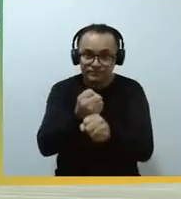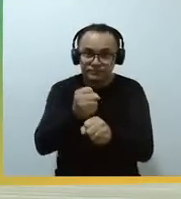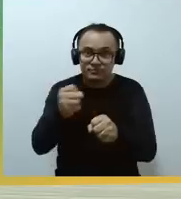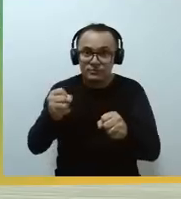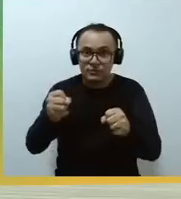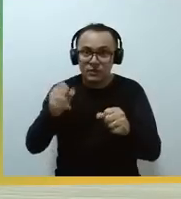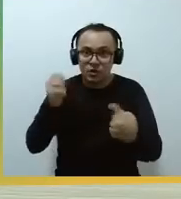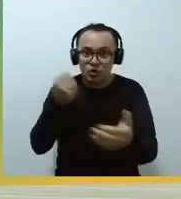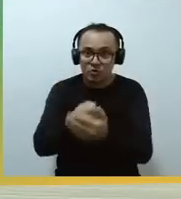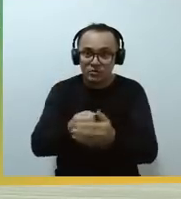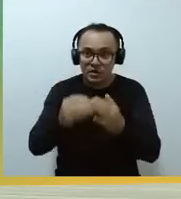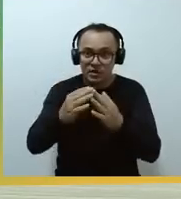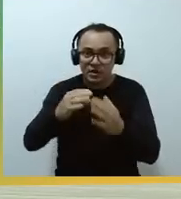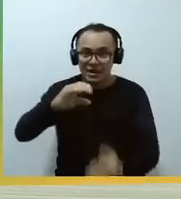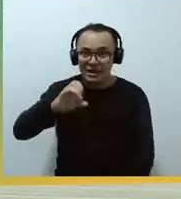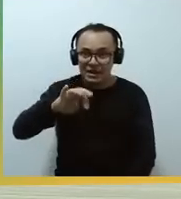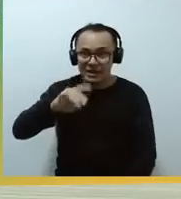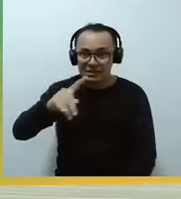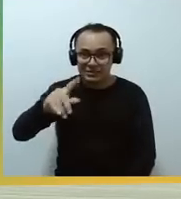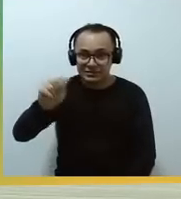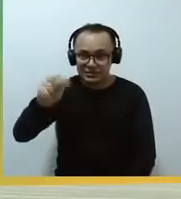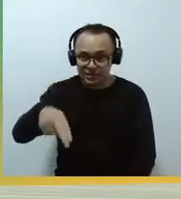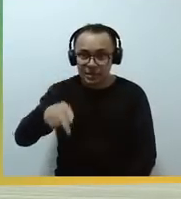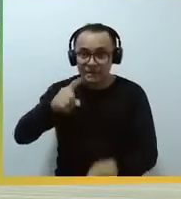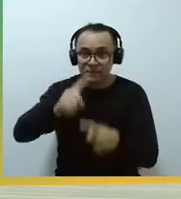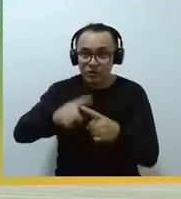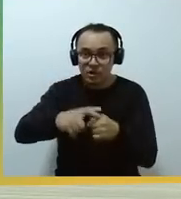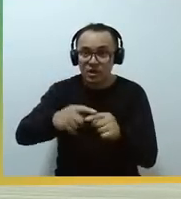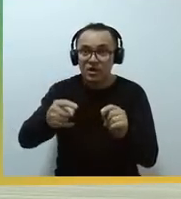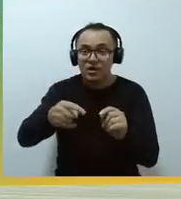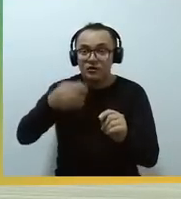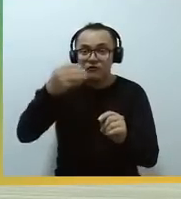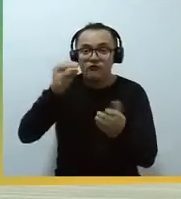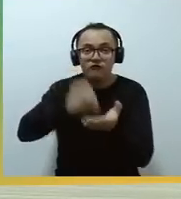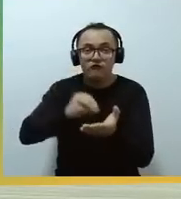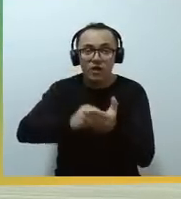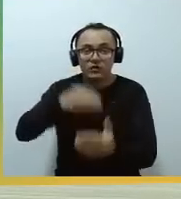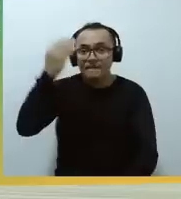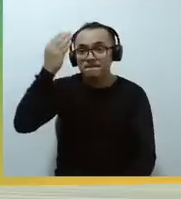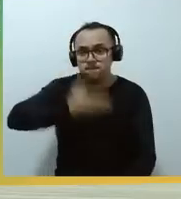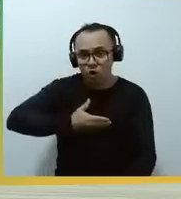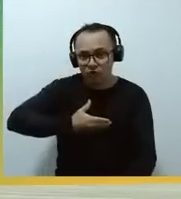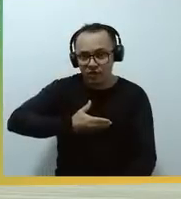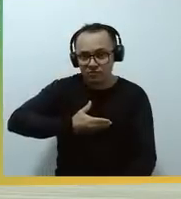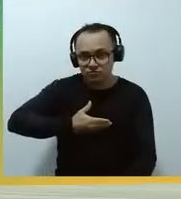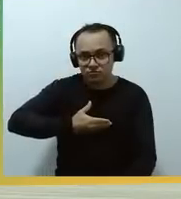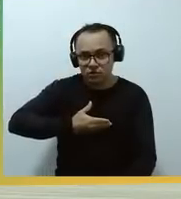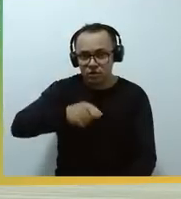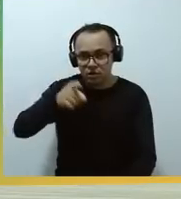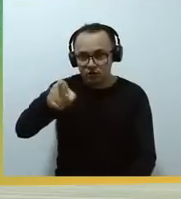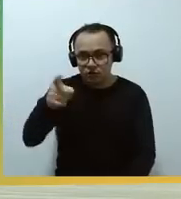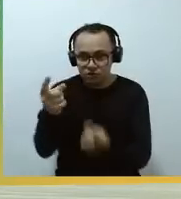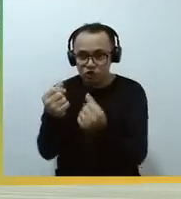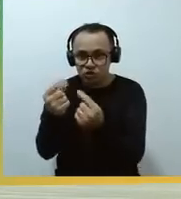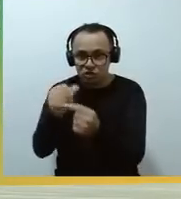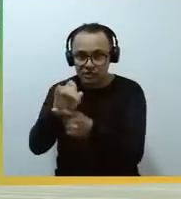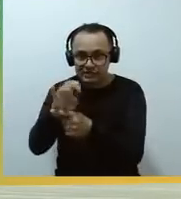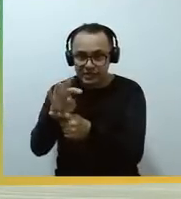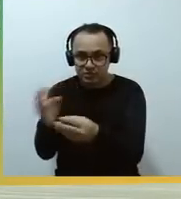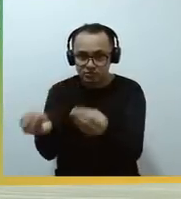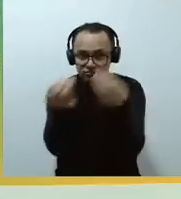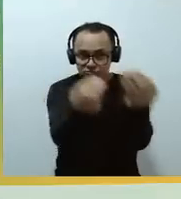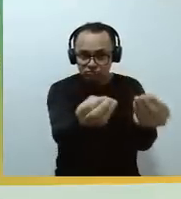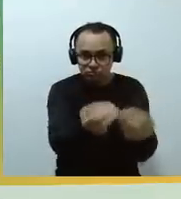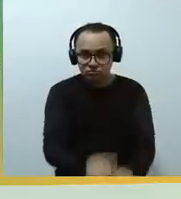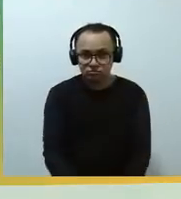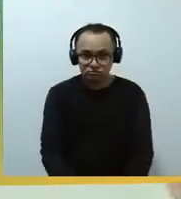não condenado por falta de provas, e não por negativa de autoria ou ausência de materialidade. O senhor chegou a receber dinheiro da Serrana? Eu não